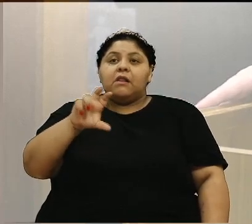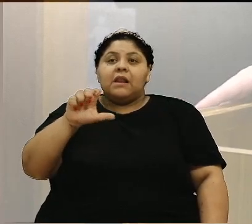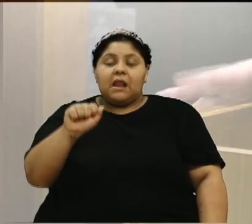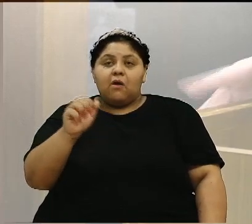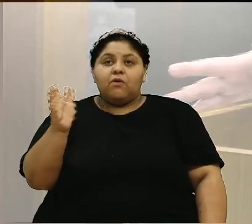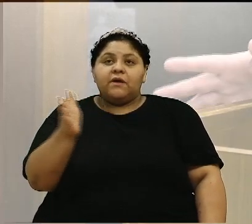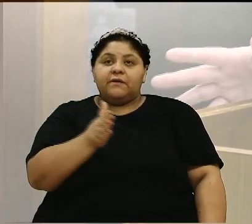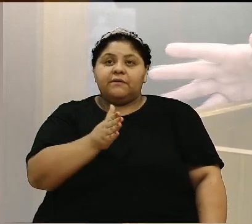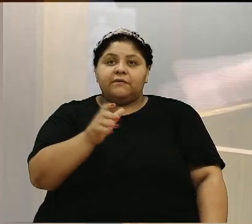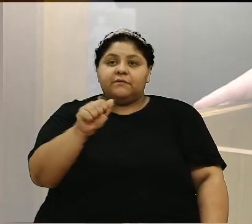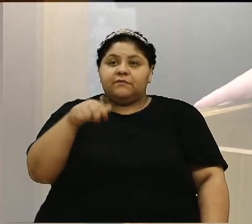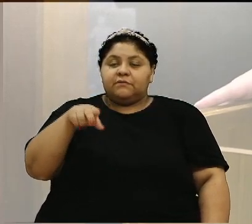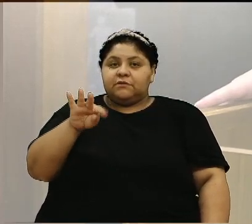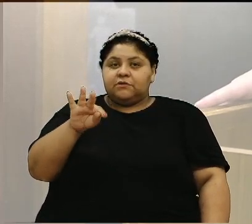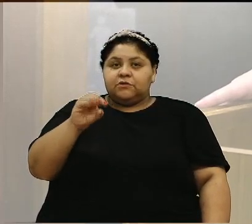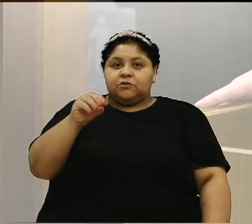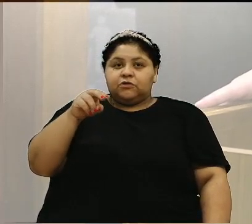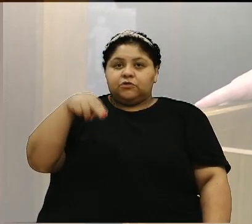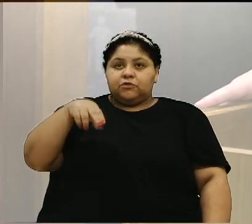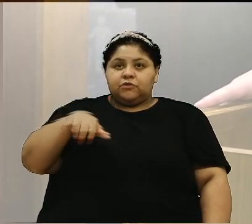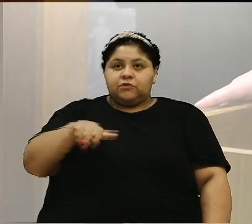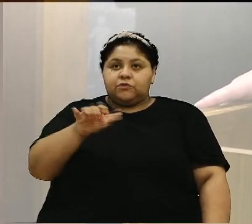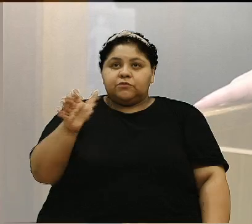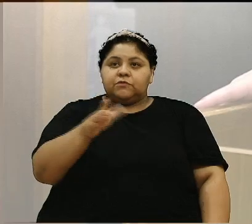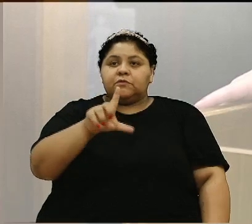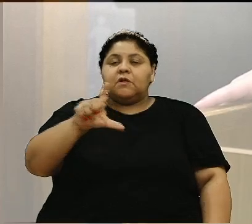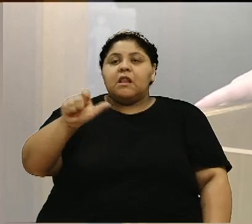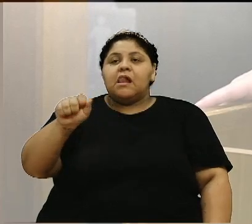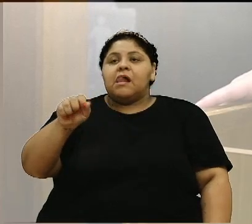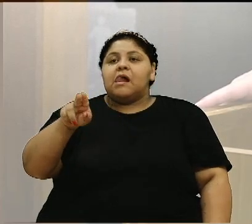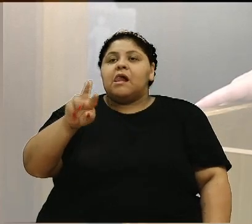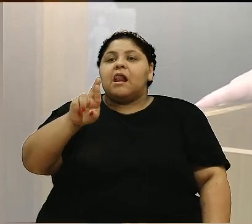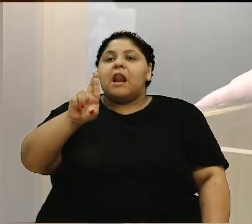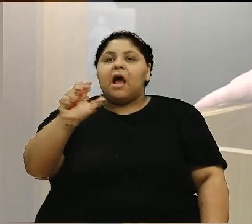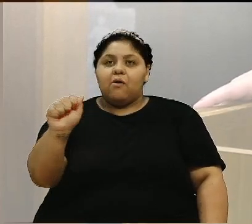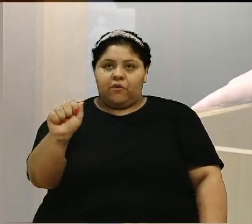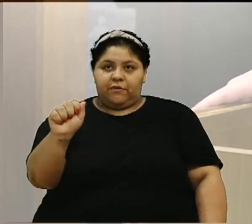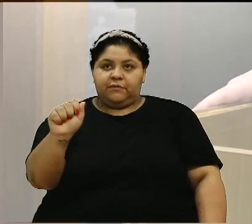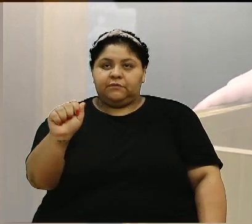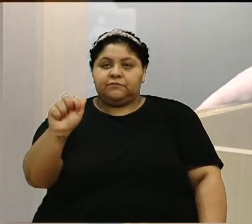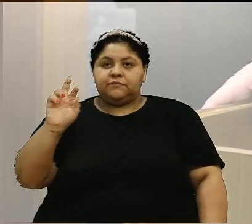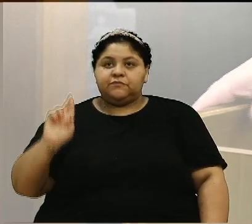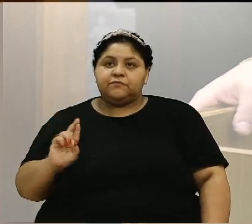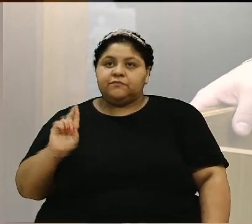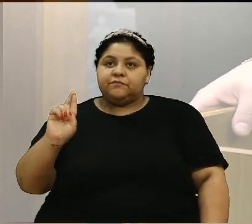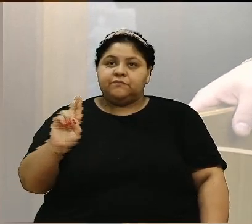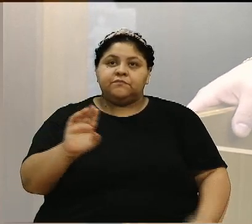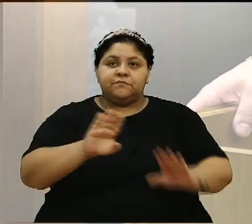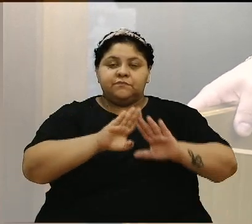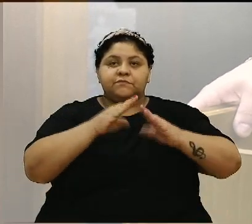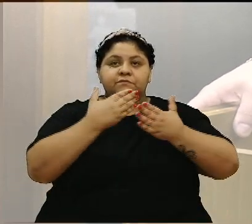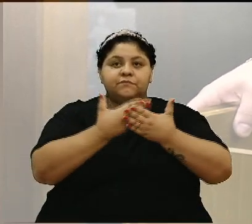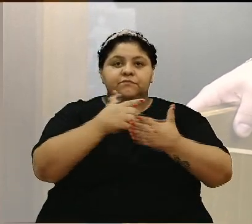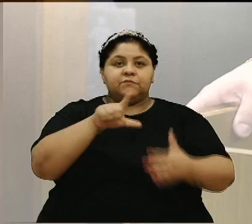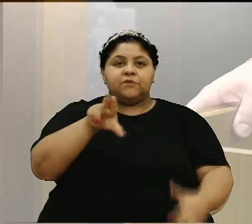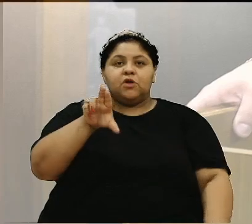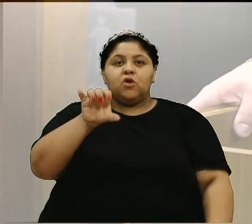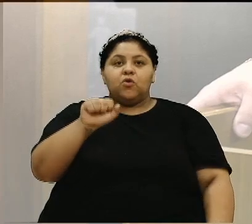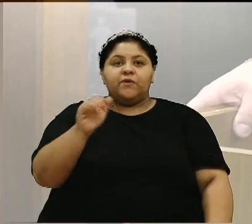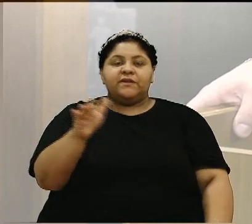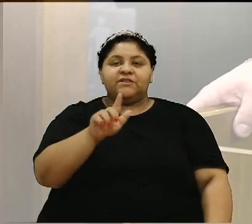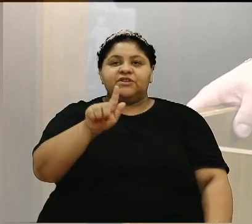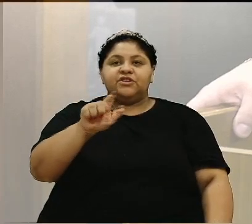Lazarim, Antônio Eduardo Prestes Bunay e Laura Simara Kamchin, representantes da Escola Luiz Gelaim de Nova